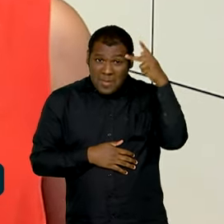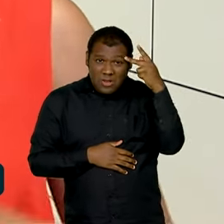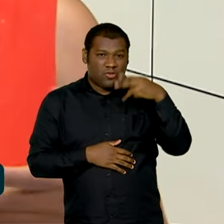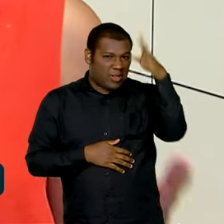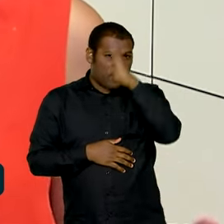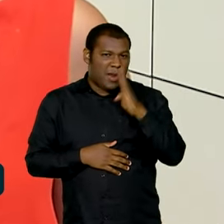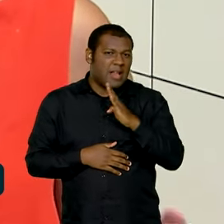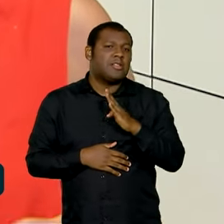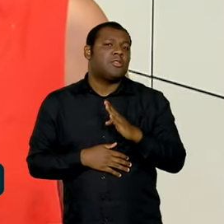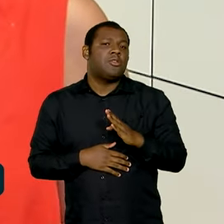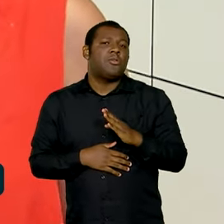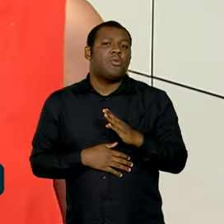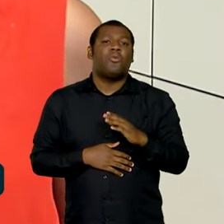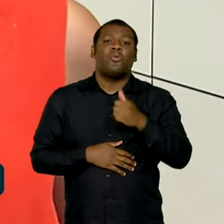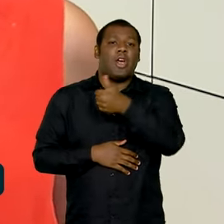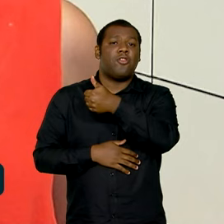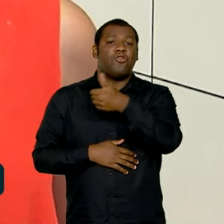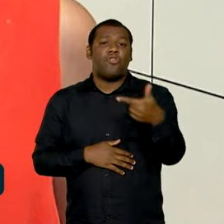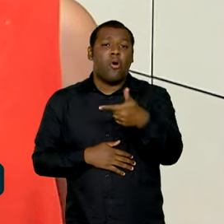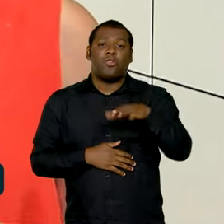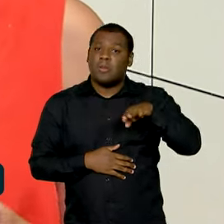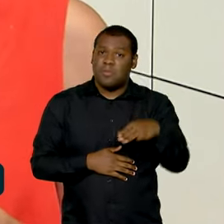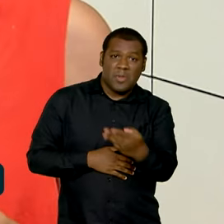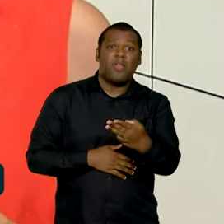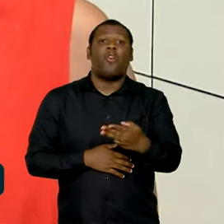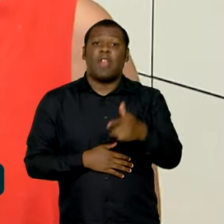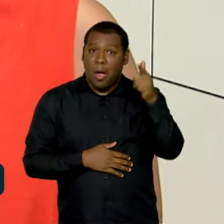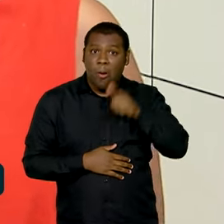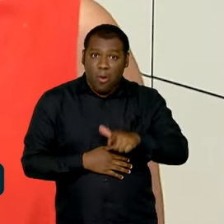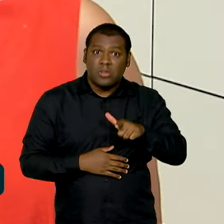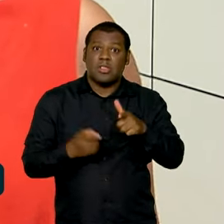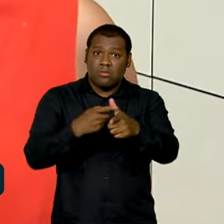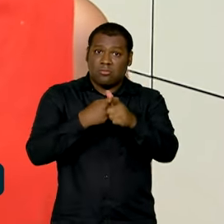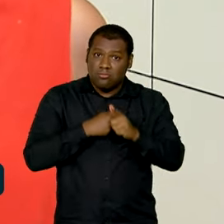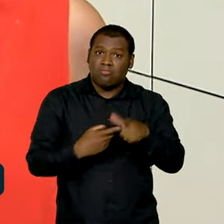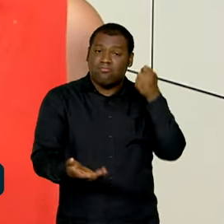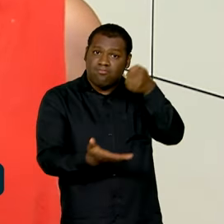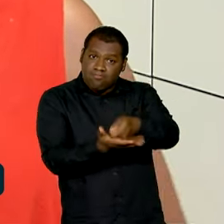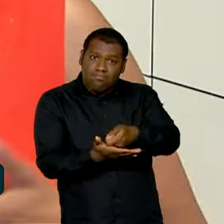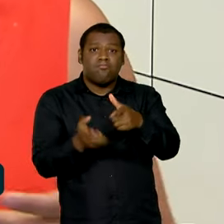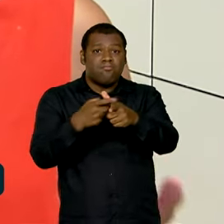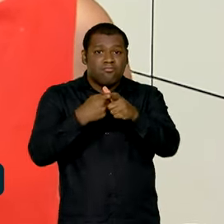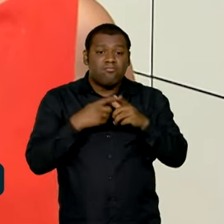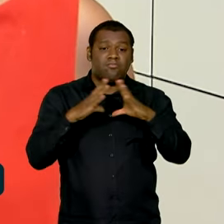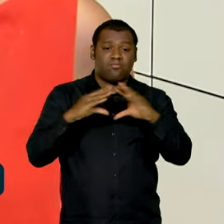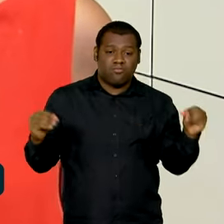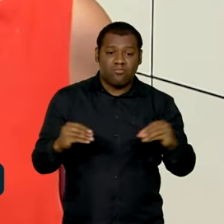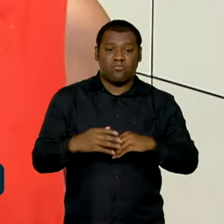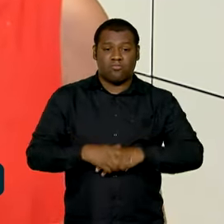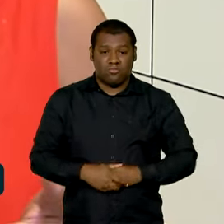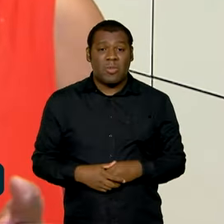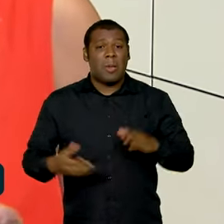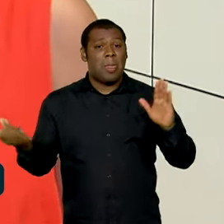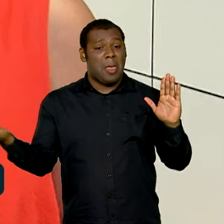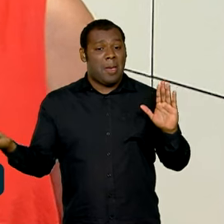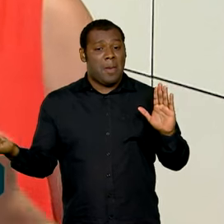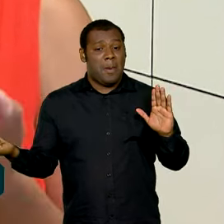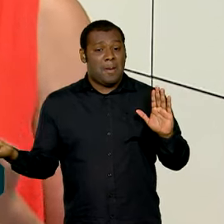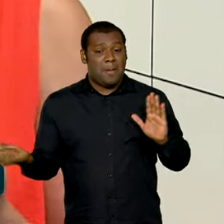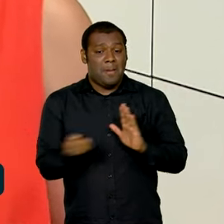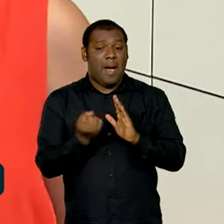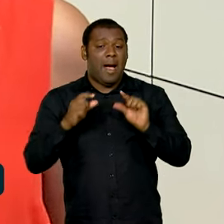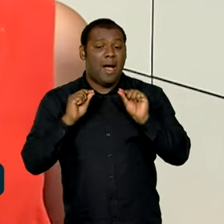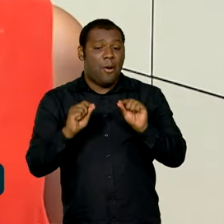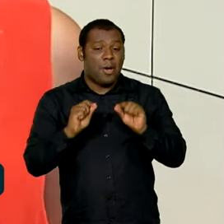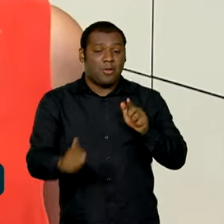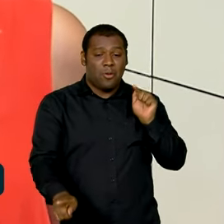país já foram beneficiar o montante Total renegociado atinge a marca de R 35